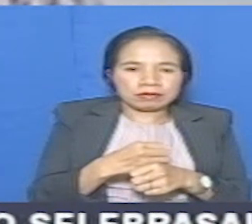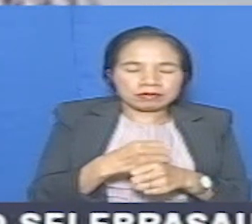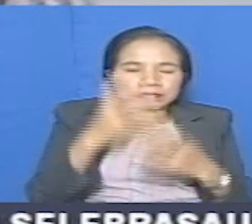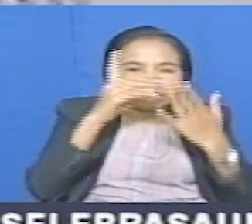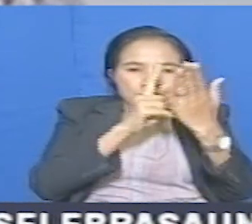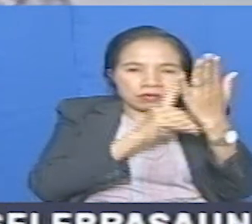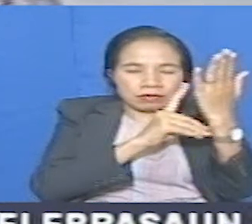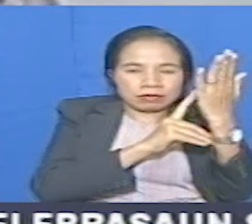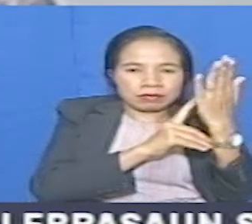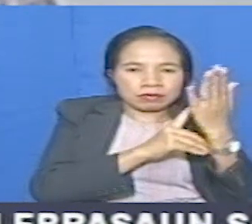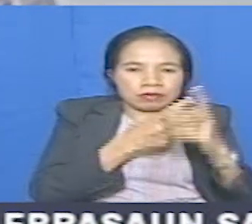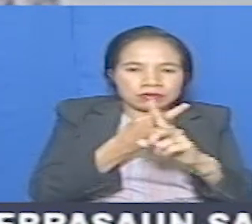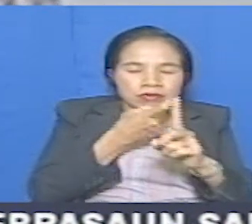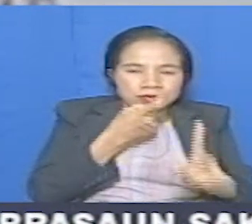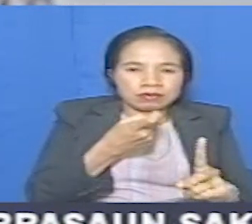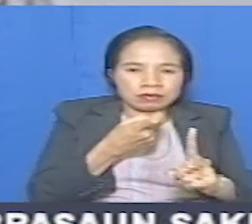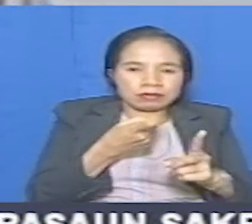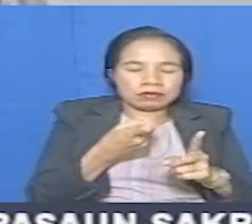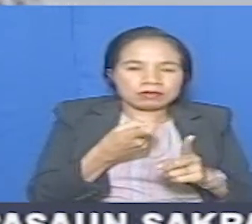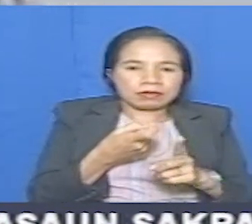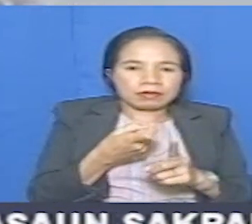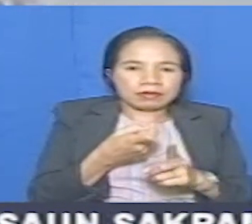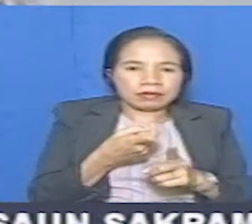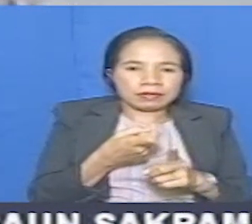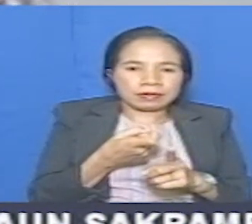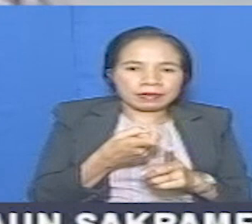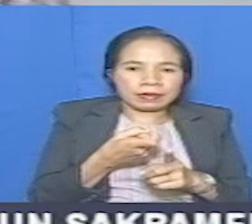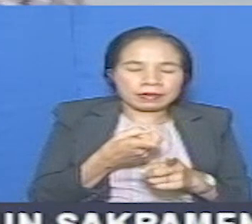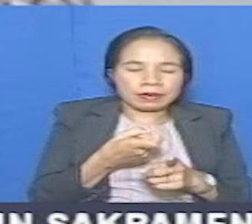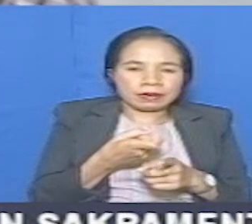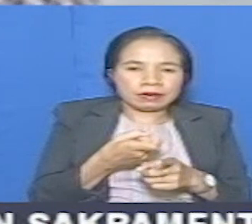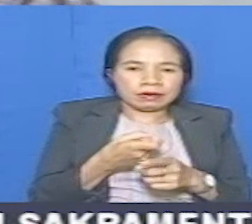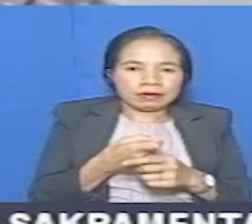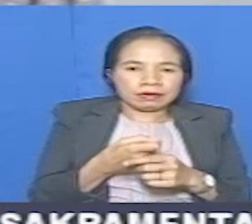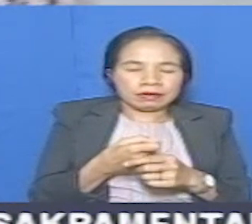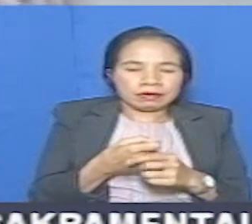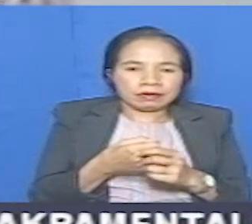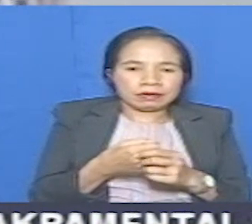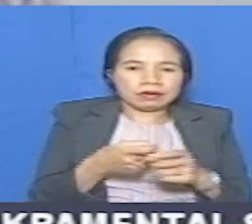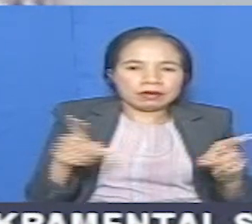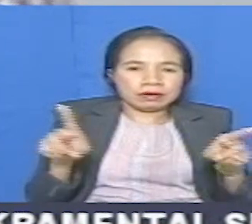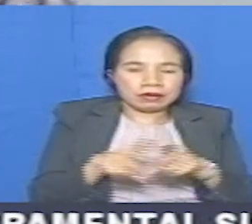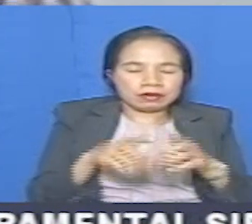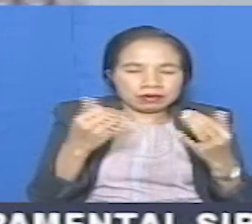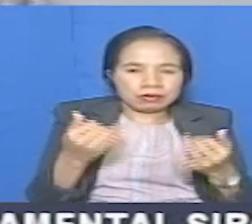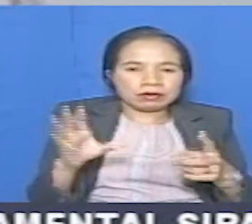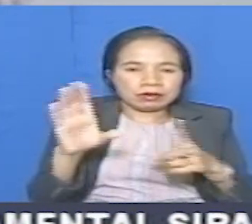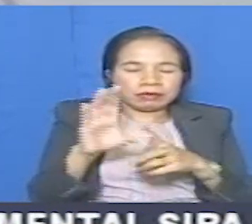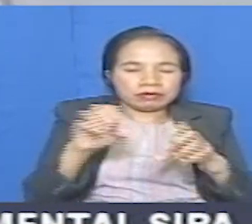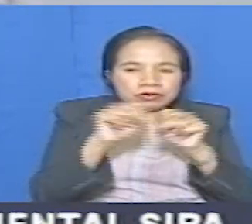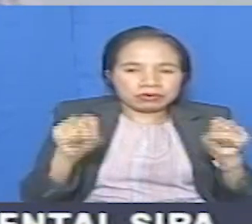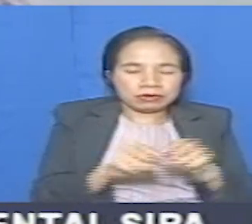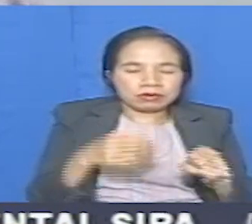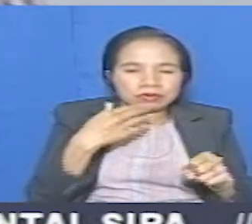dados husi parte relevante ade anessa hoje am susuk polia no